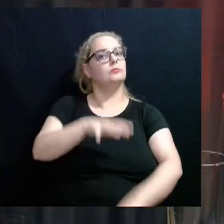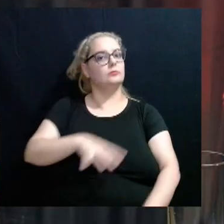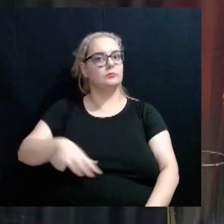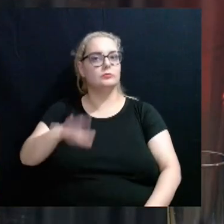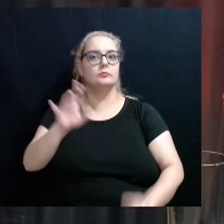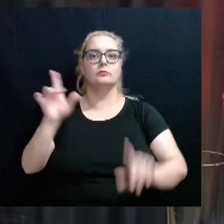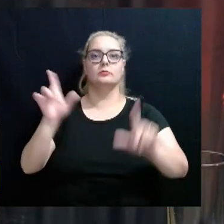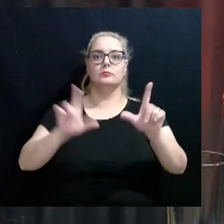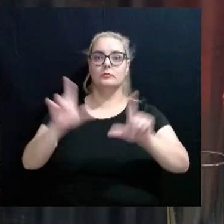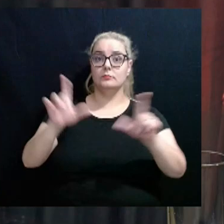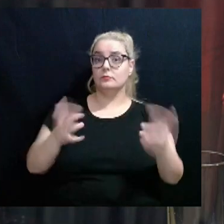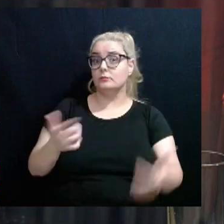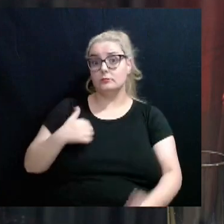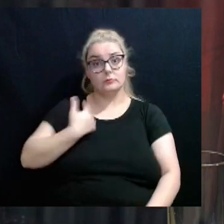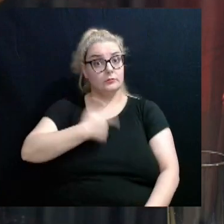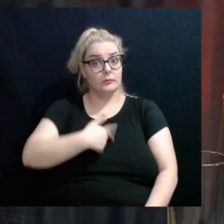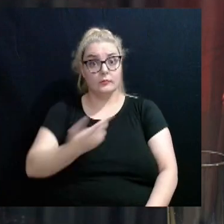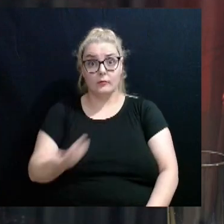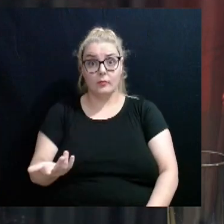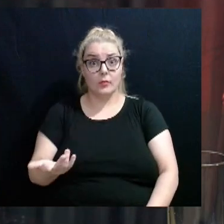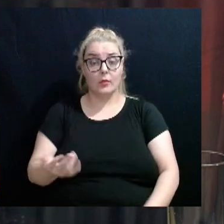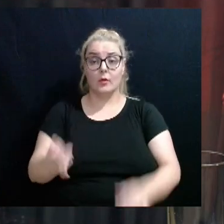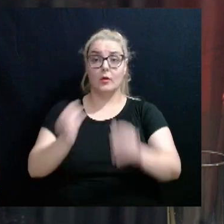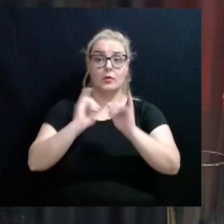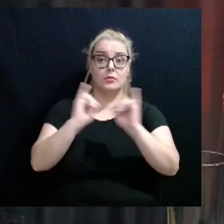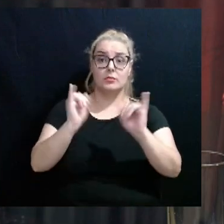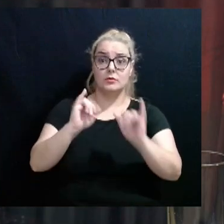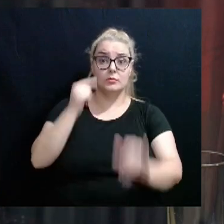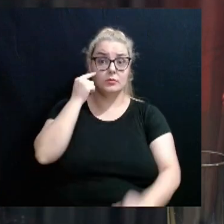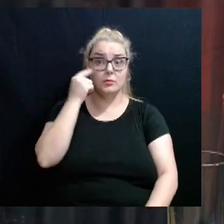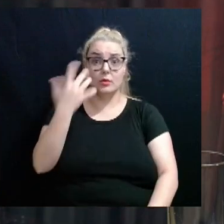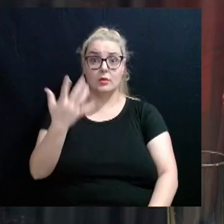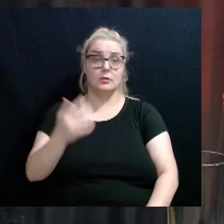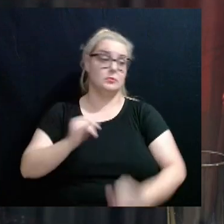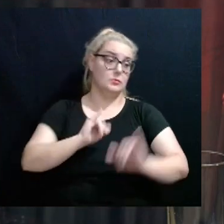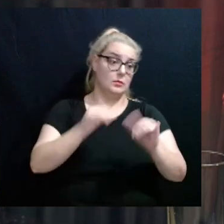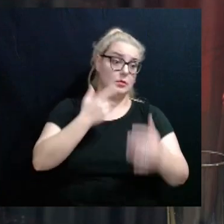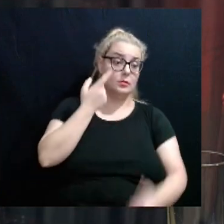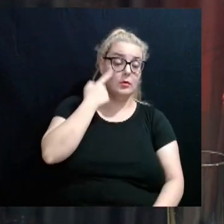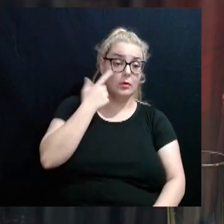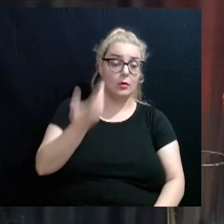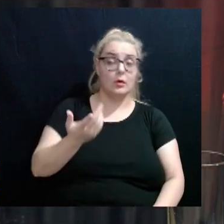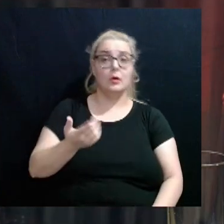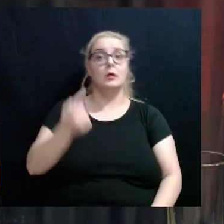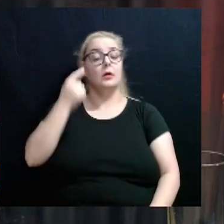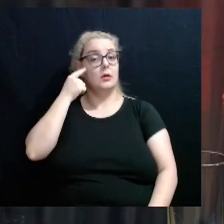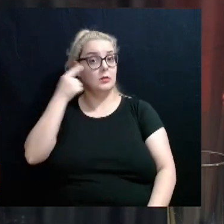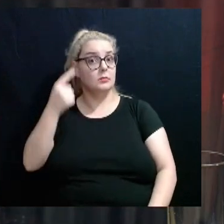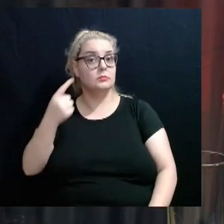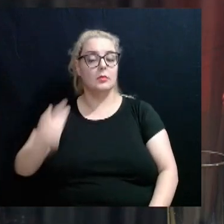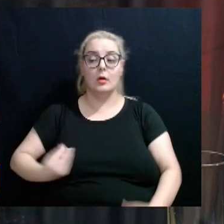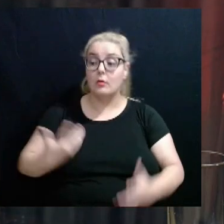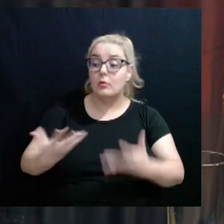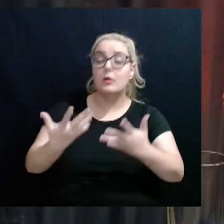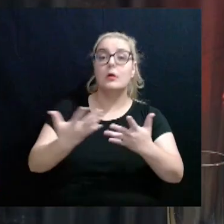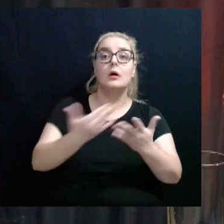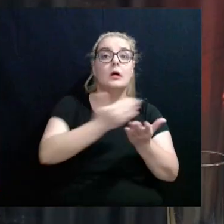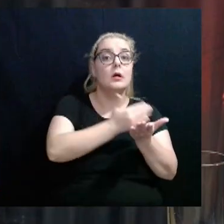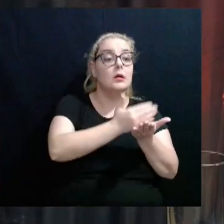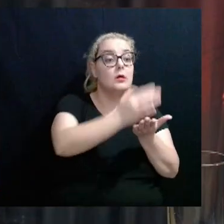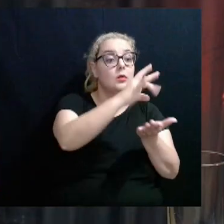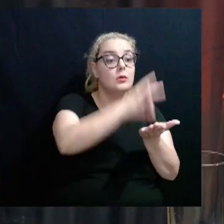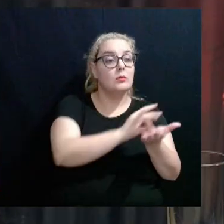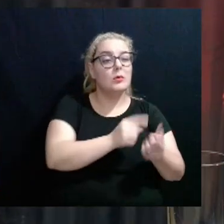nós estamos propagando essa ideia, dizendo: olha, essa ideia continua viva, ela tem uma Uhum. origem numa